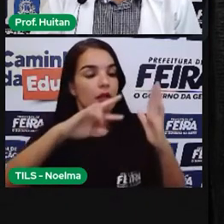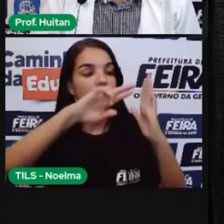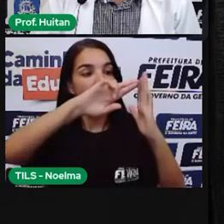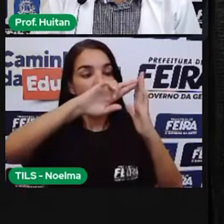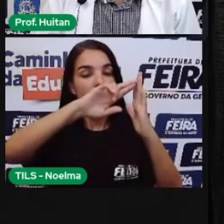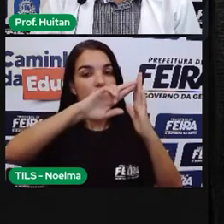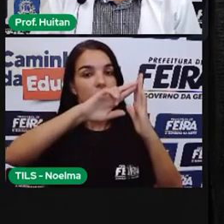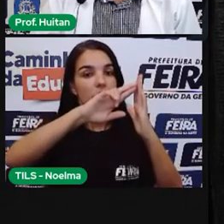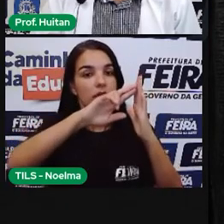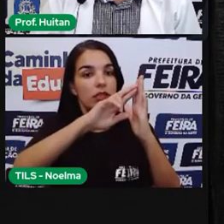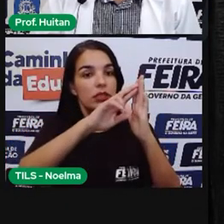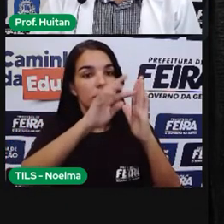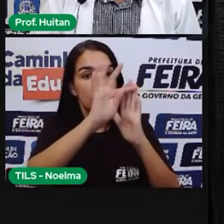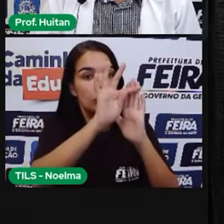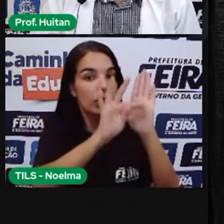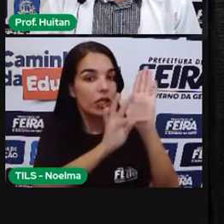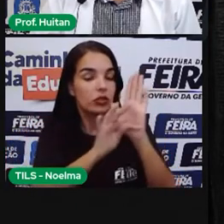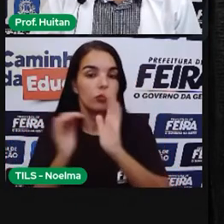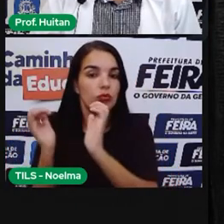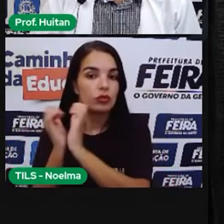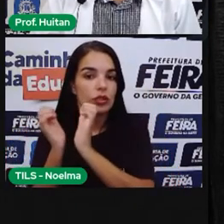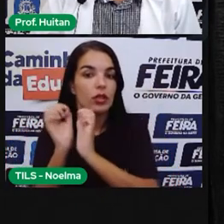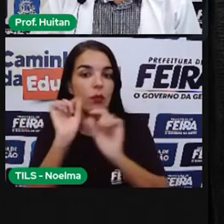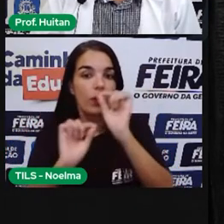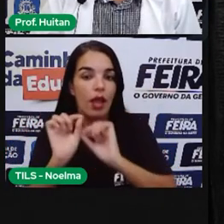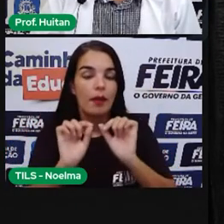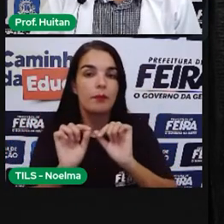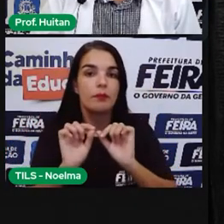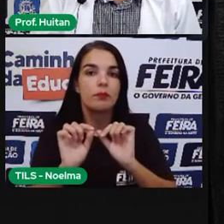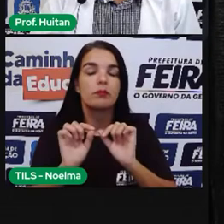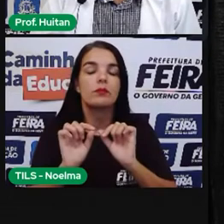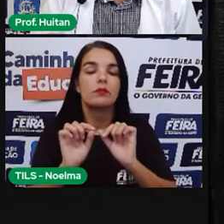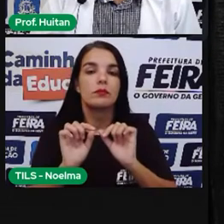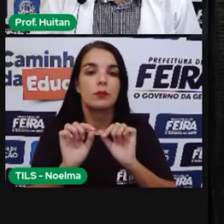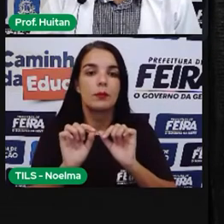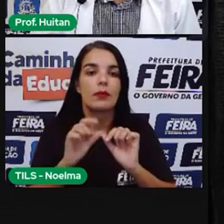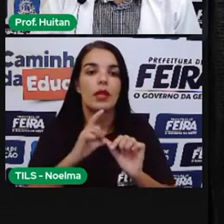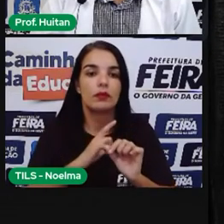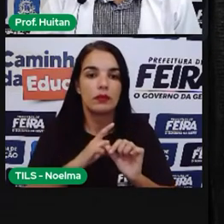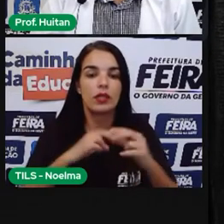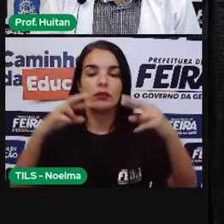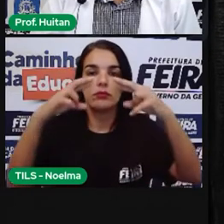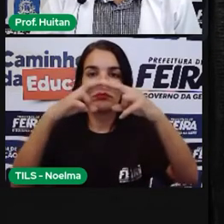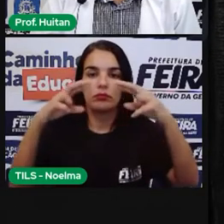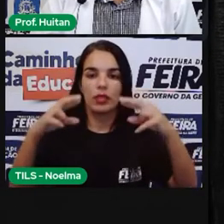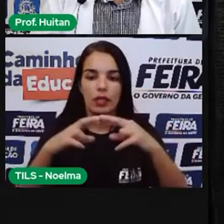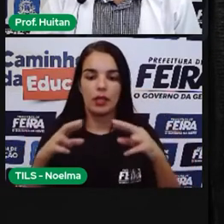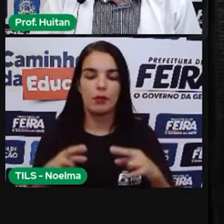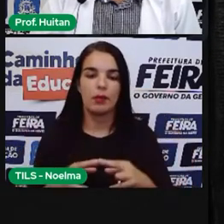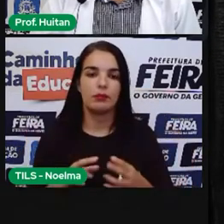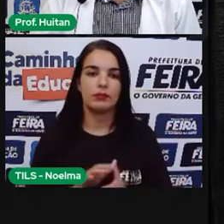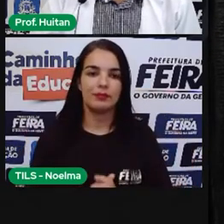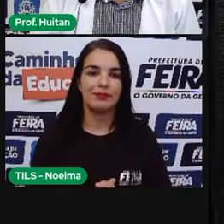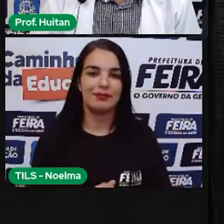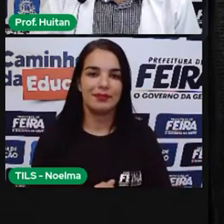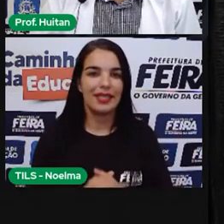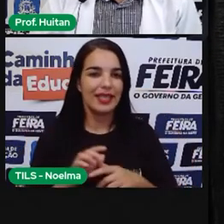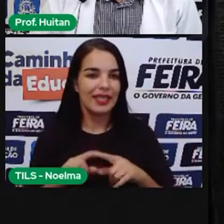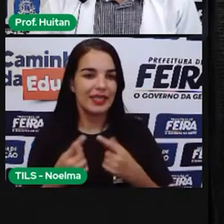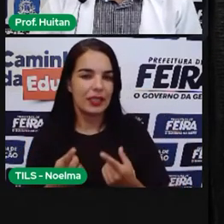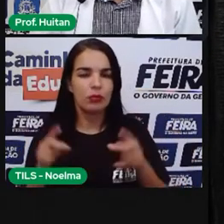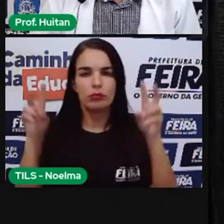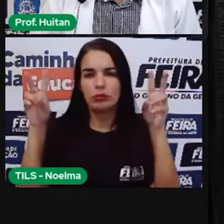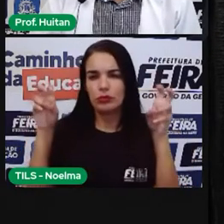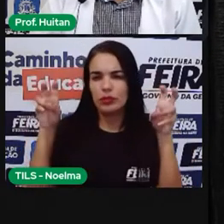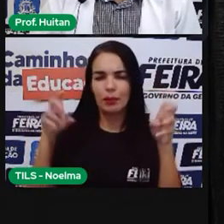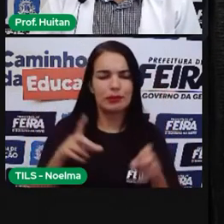combina sonoramente com a palavra final, a sílaba final do verso seguinte. Então, quanto aos